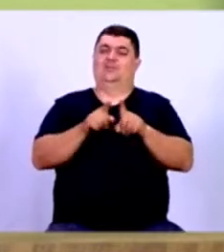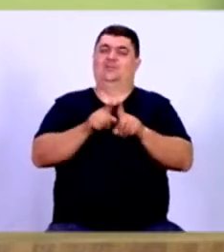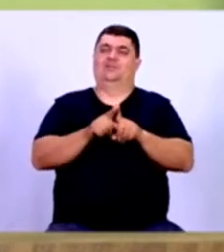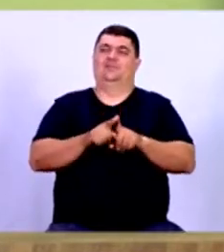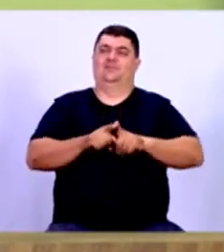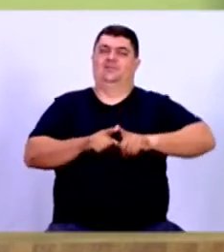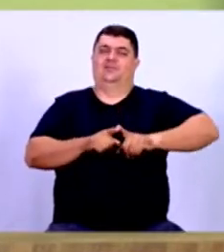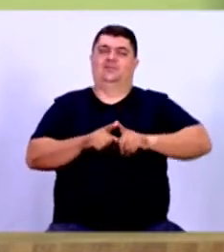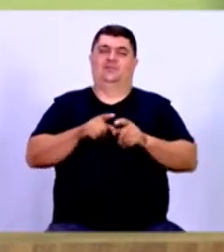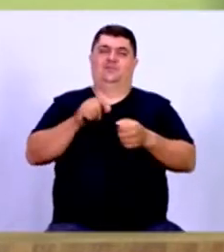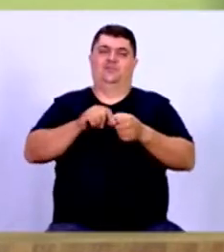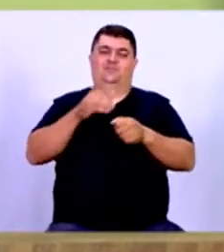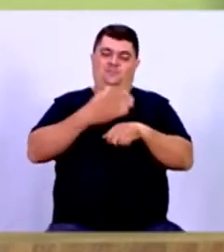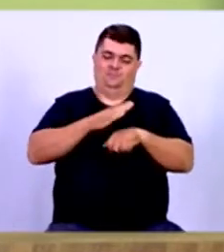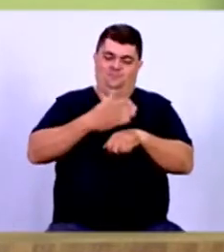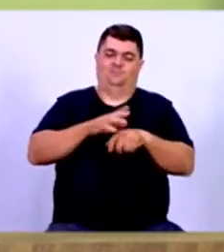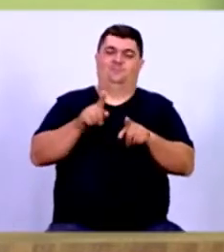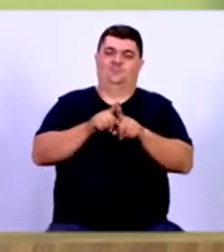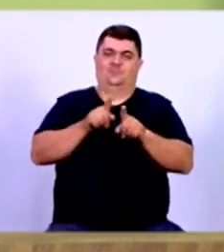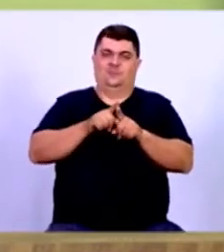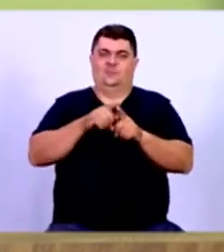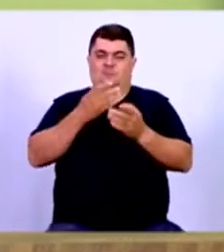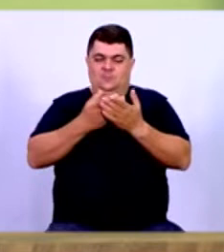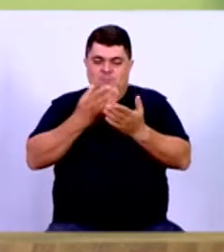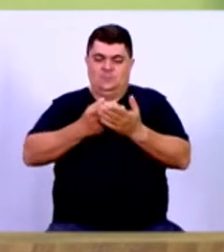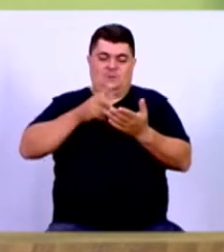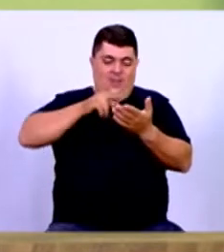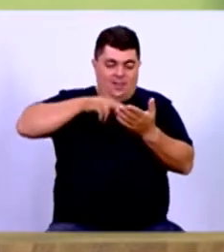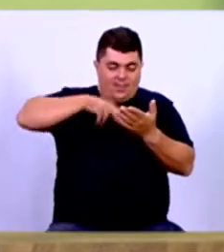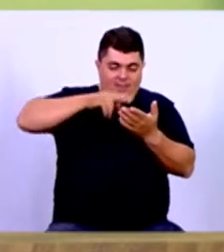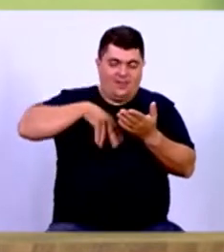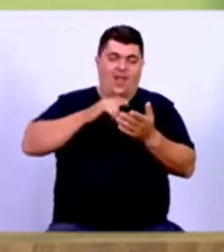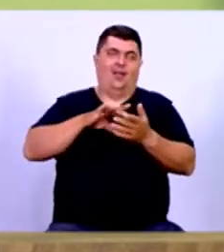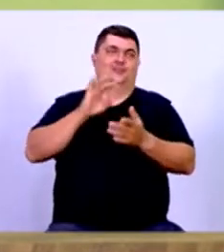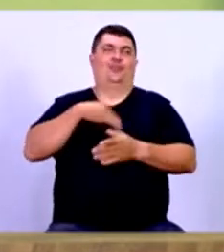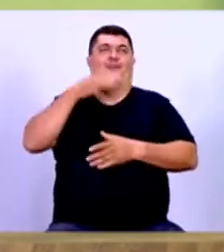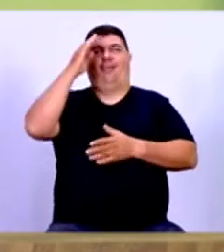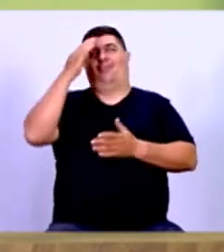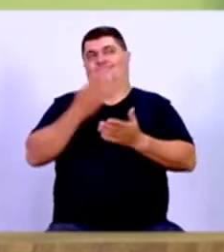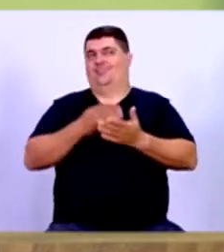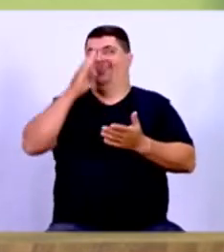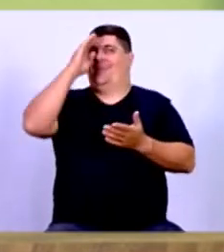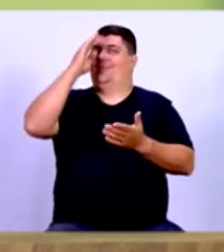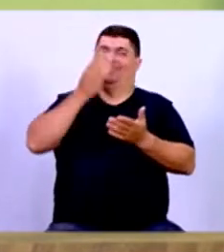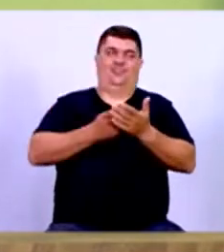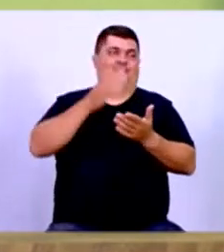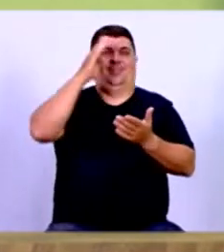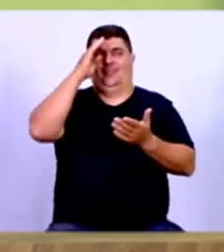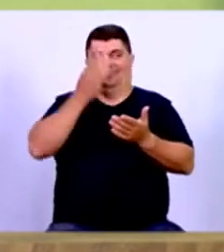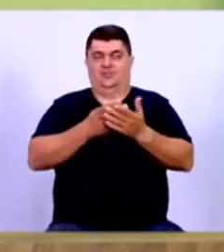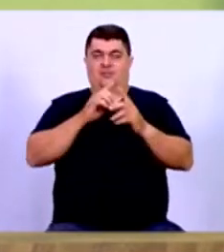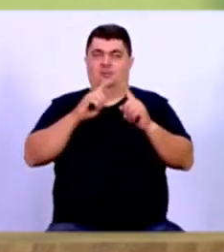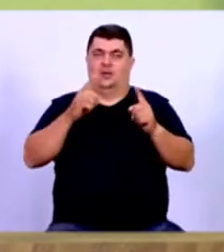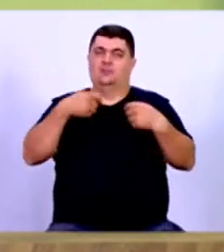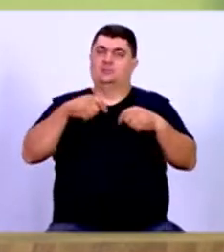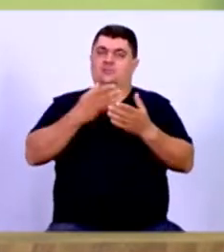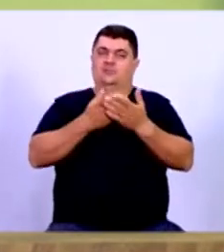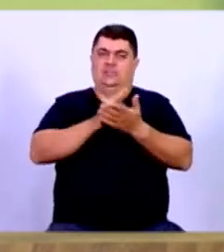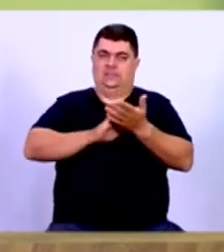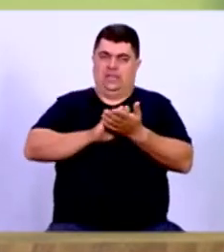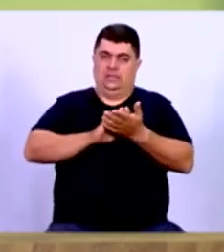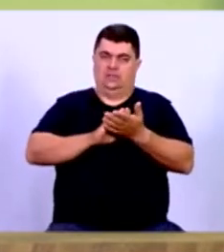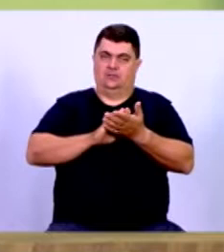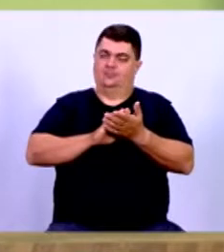que colocar as mãos na massa, né? Não adianta também ficar tendo muitas ideias, pensando muito alto e no final